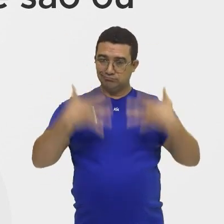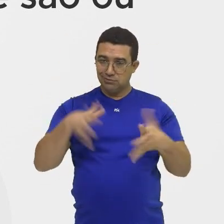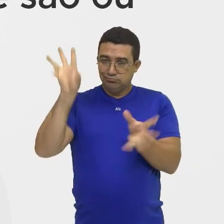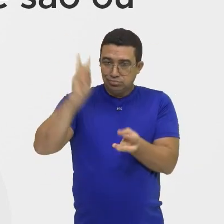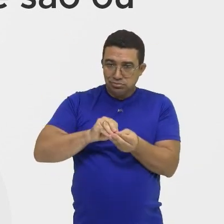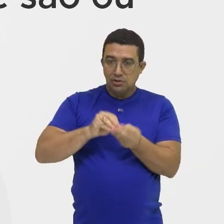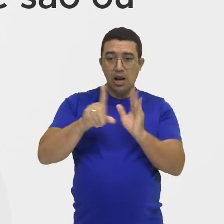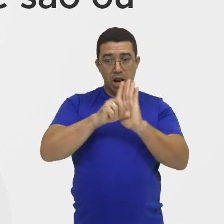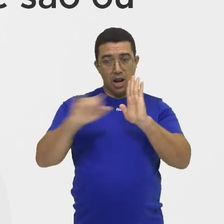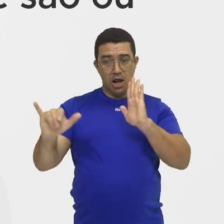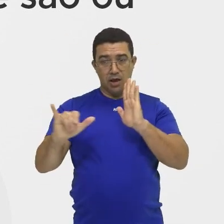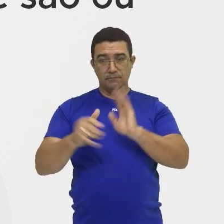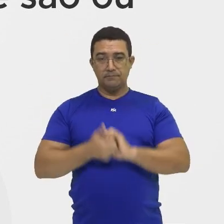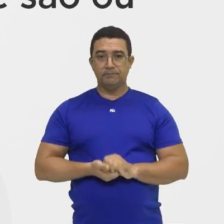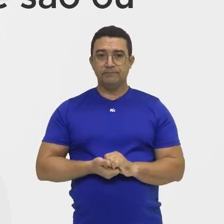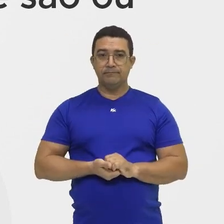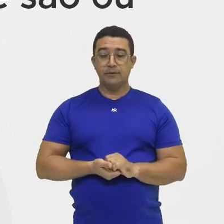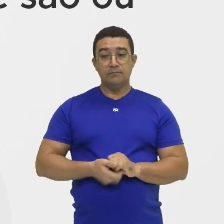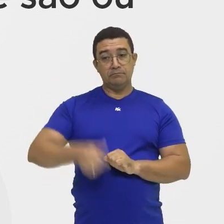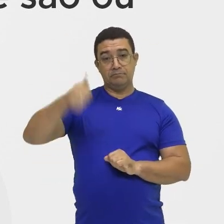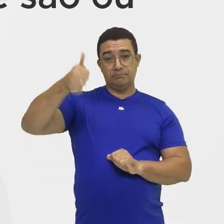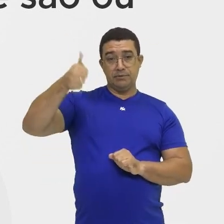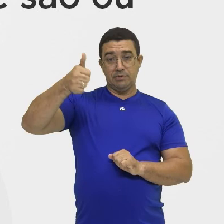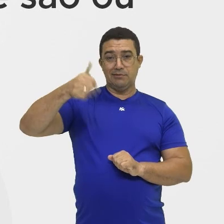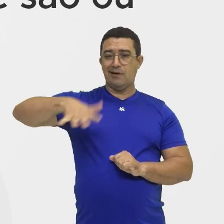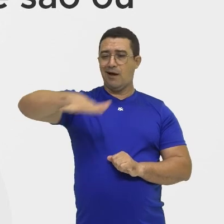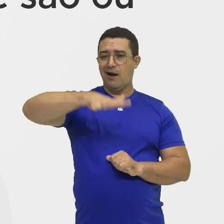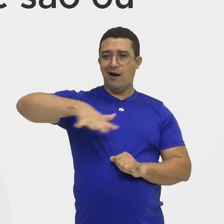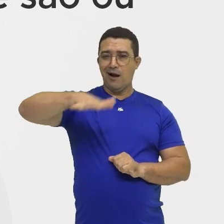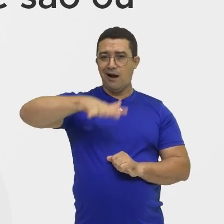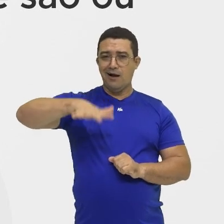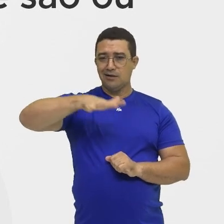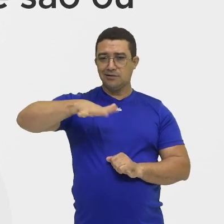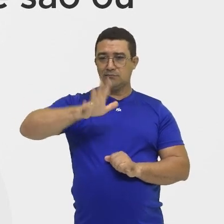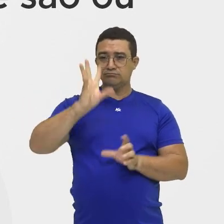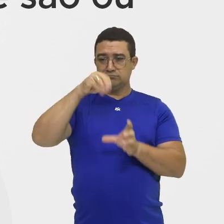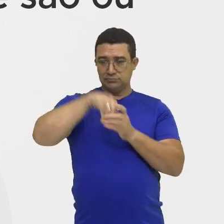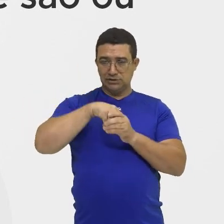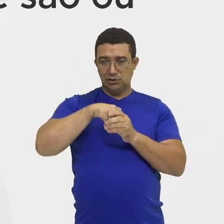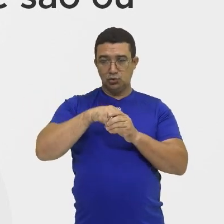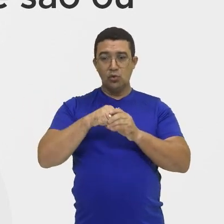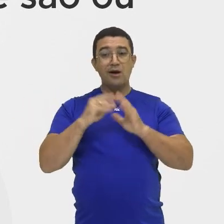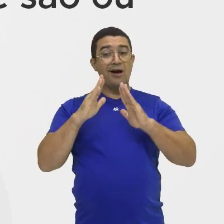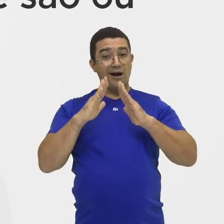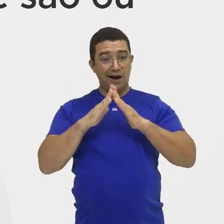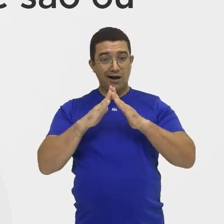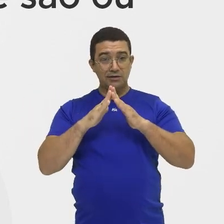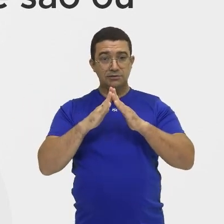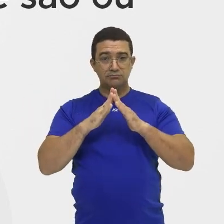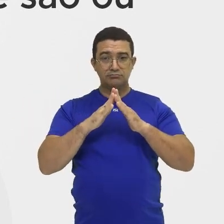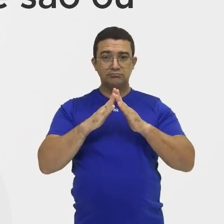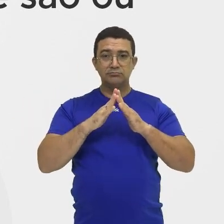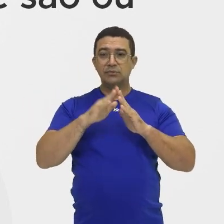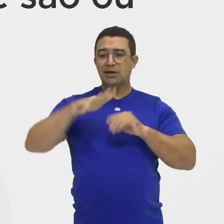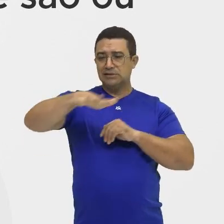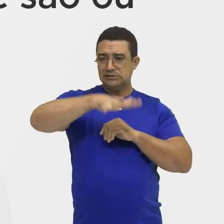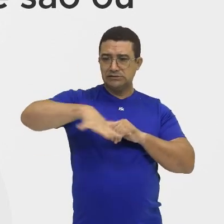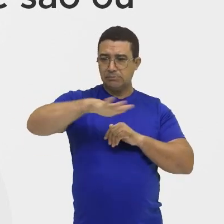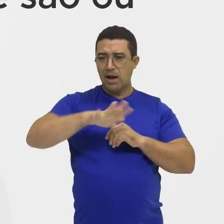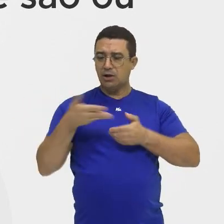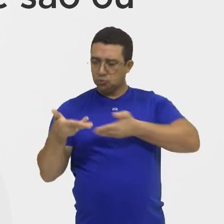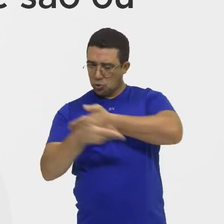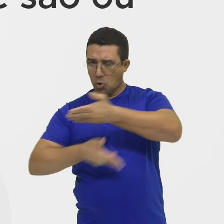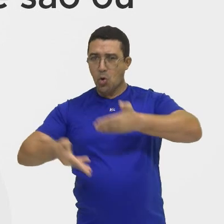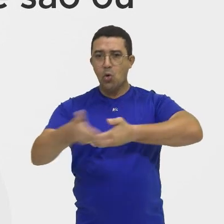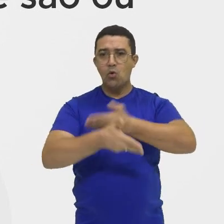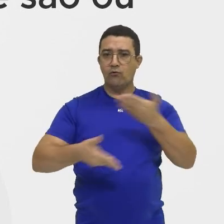Então, primeiro, estamos lendo aí, né? No âmbito da unidade doméstica, ou seja, lá na casa, compreendida como espaço de